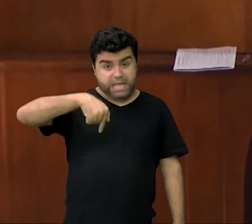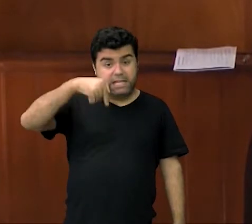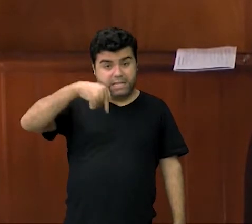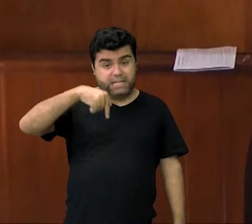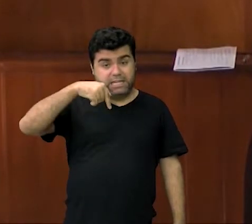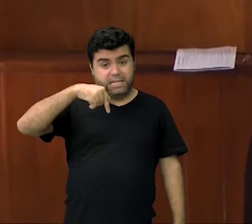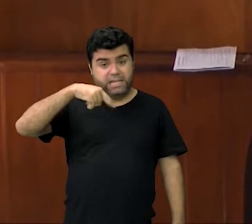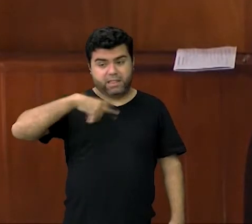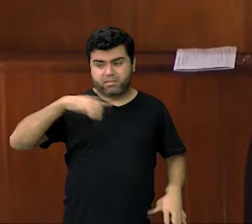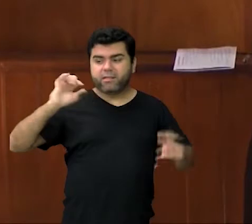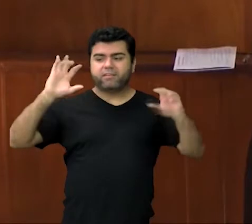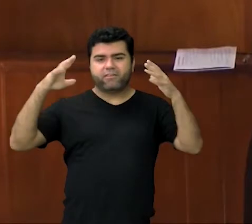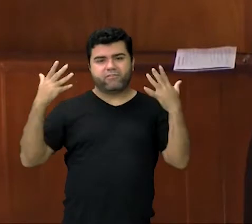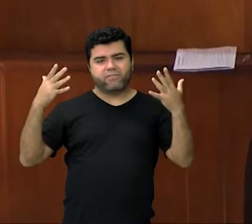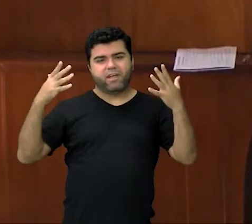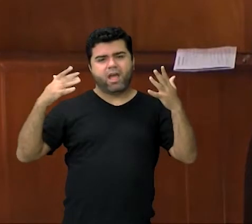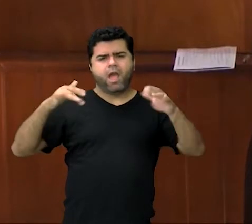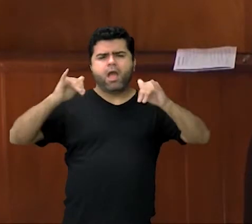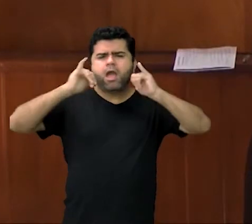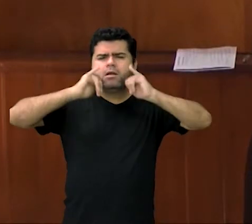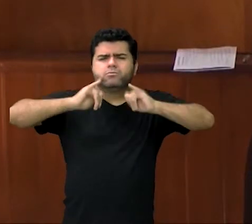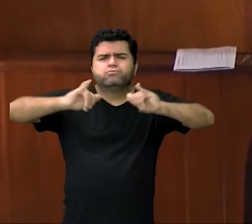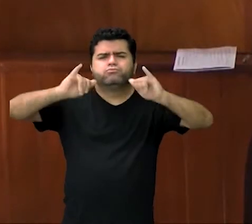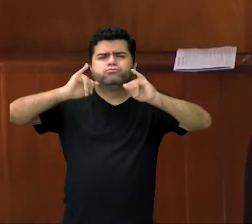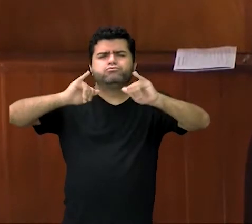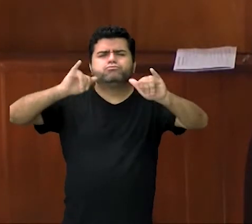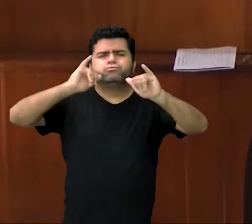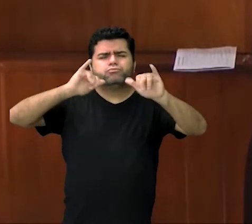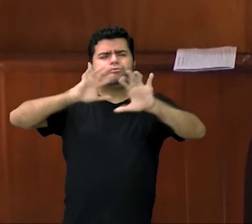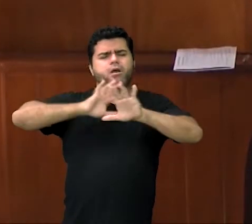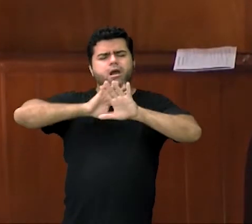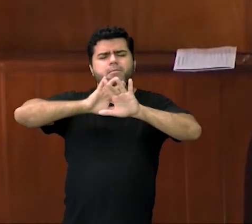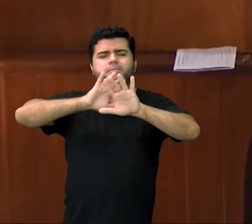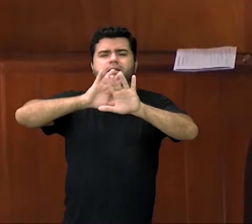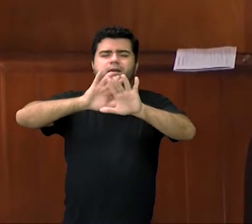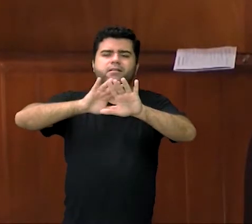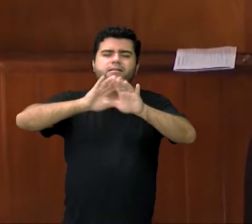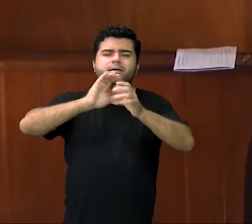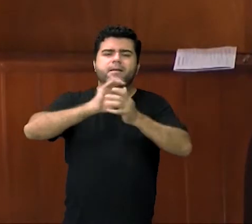no nosso evento, divulgar a caminhada como divulgaram,